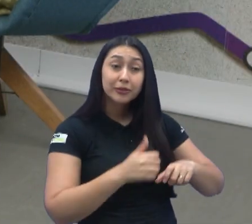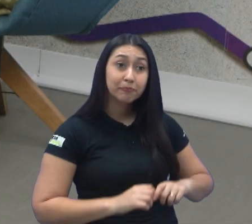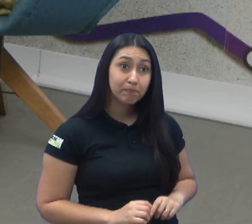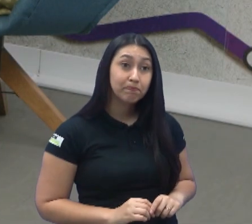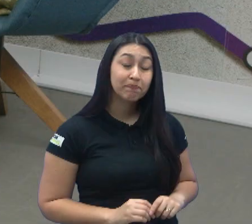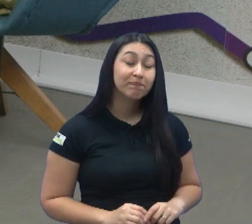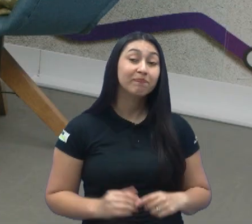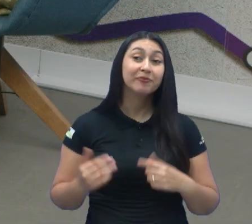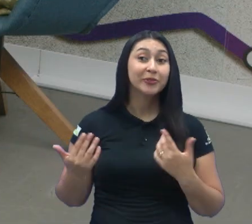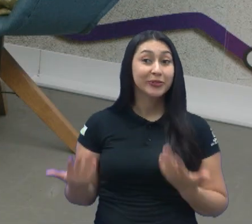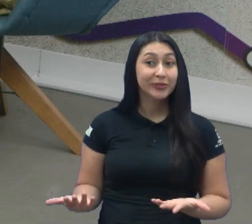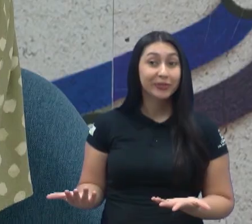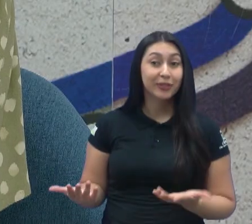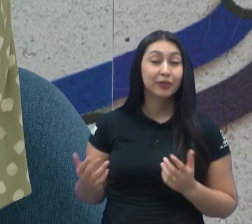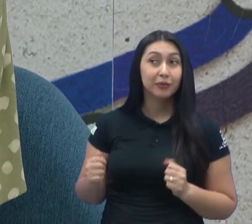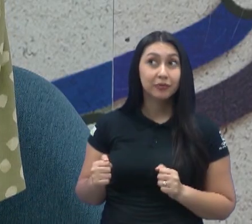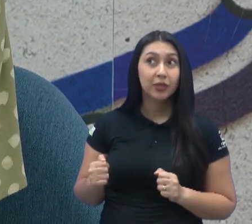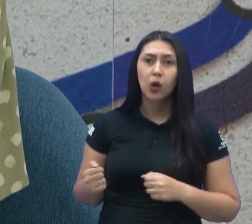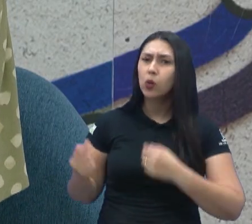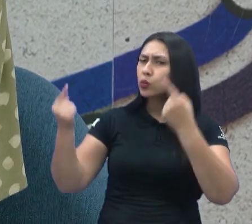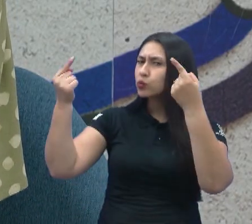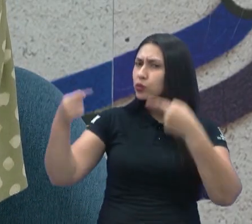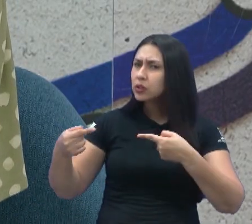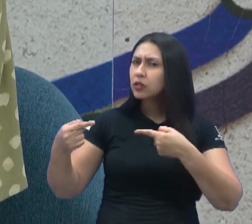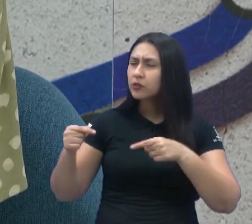Então, os desafios